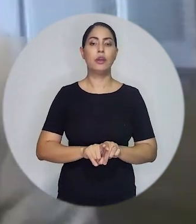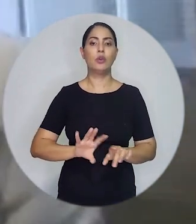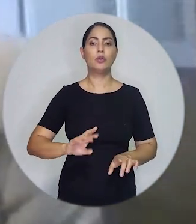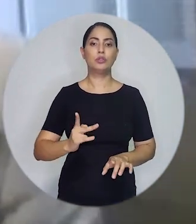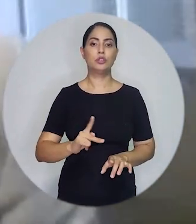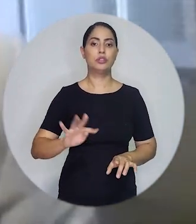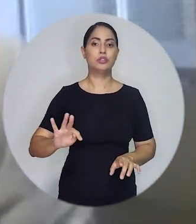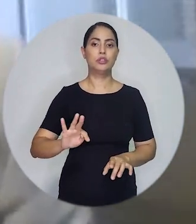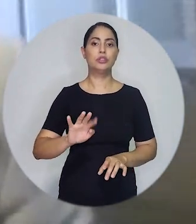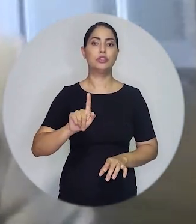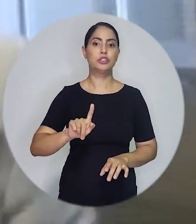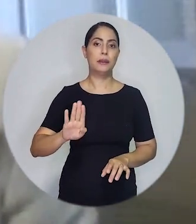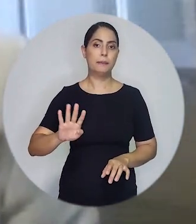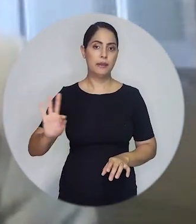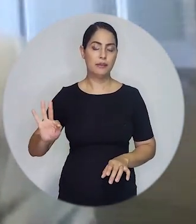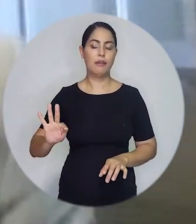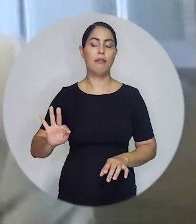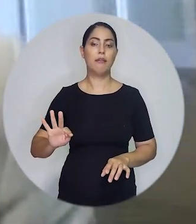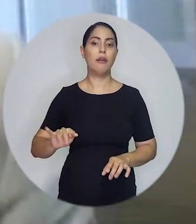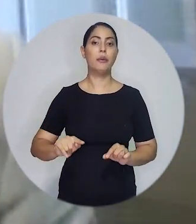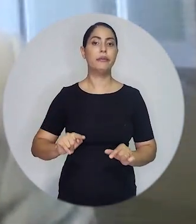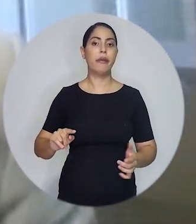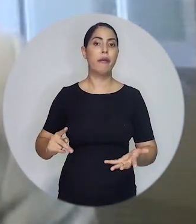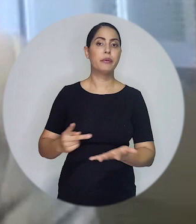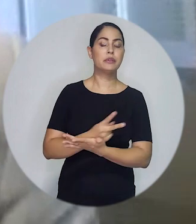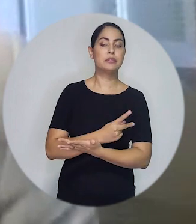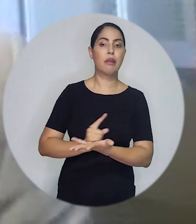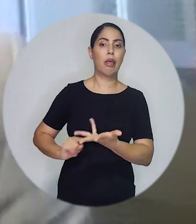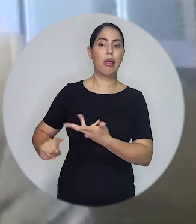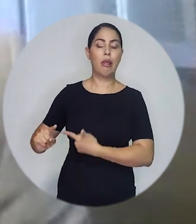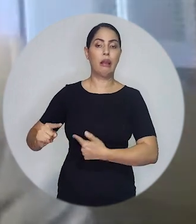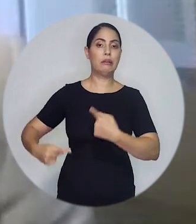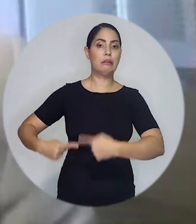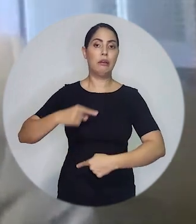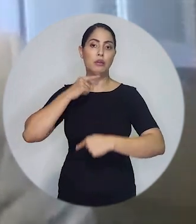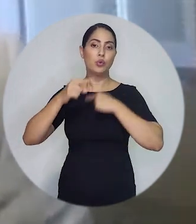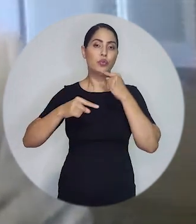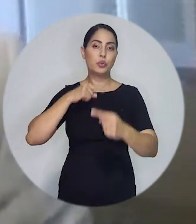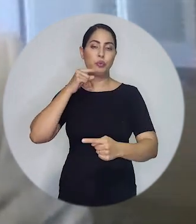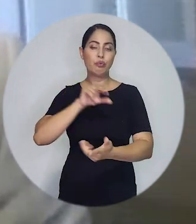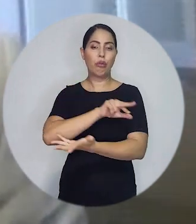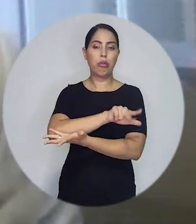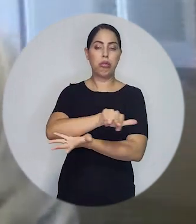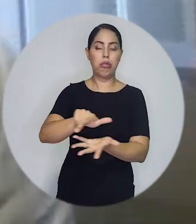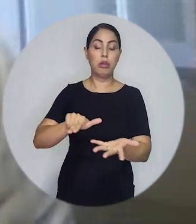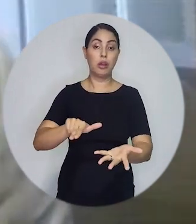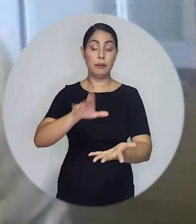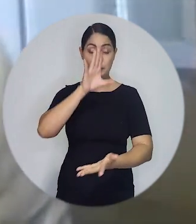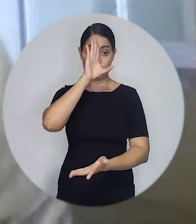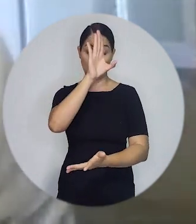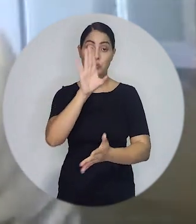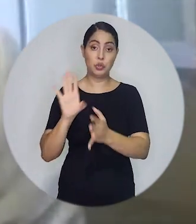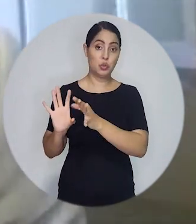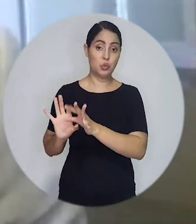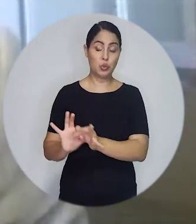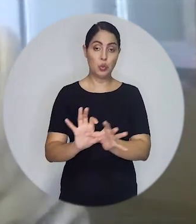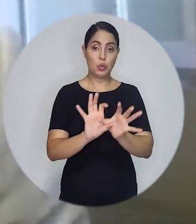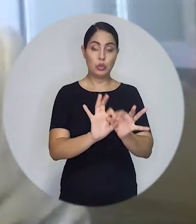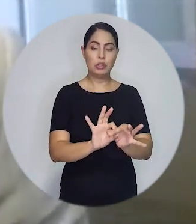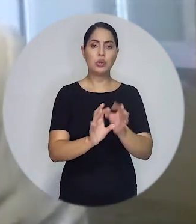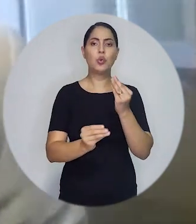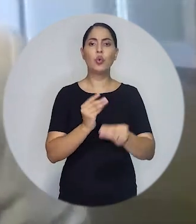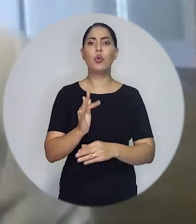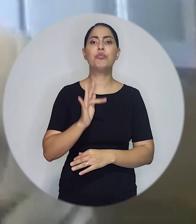ChatGPT, que tem trazido uma série de questionamentos, principalmente em